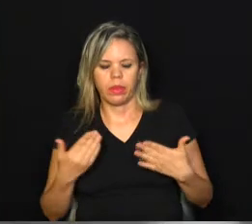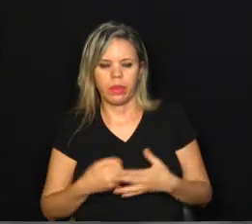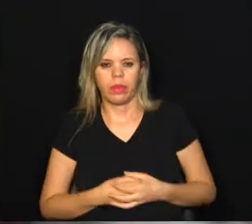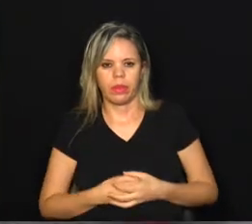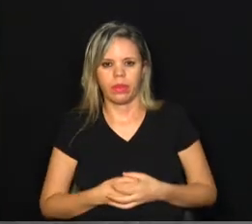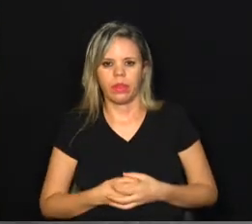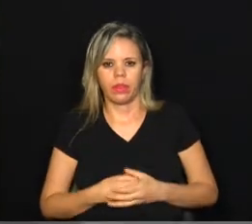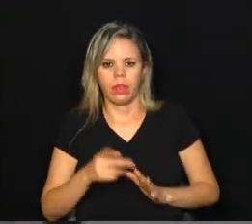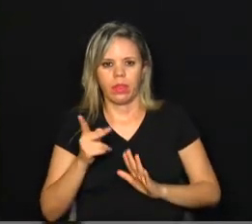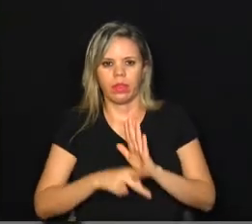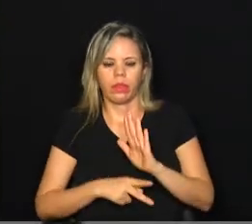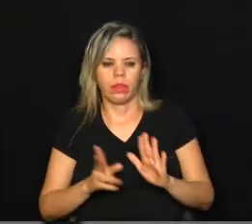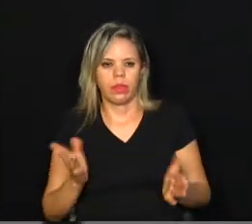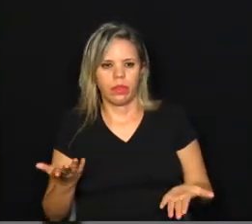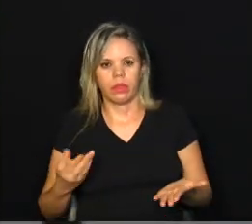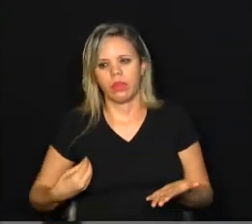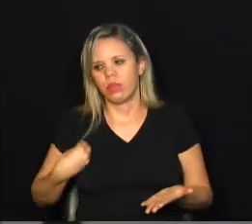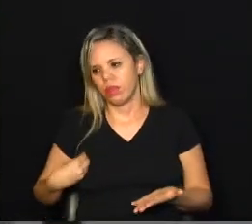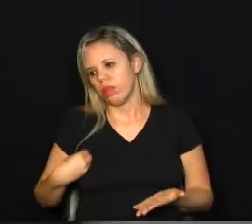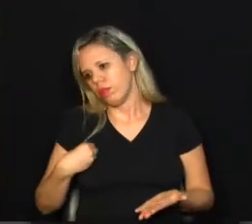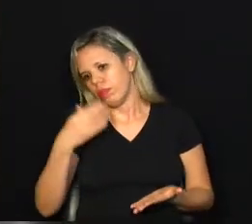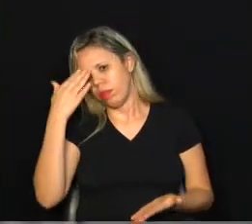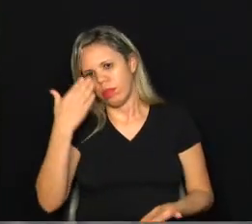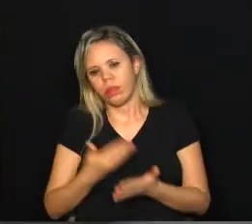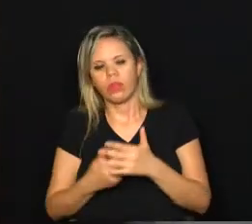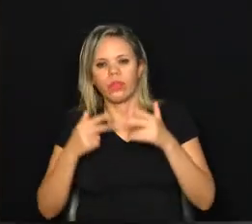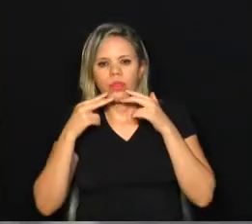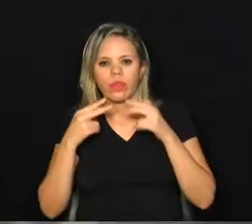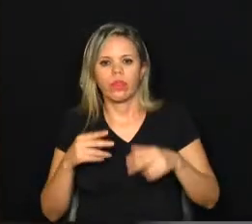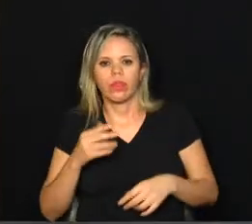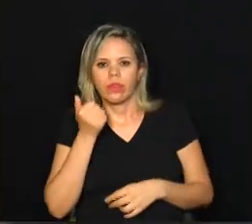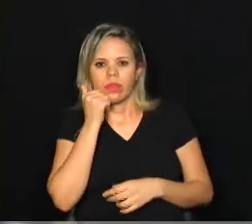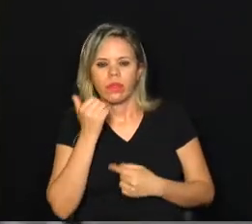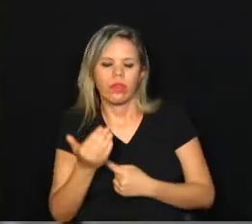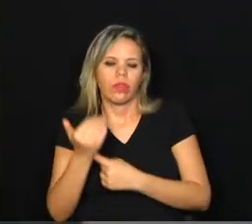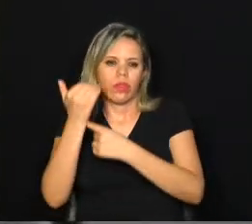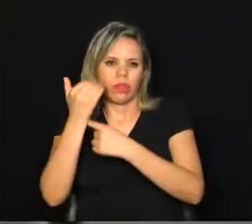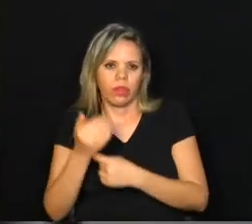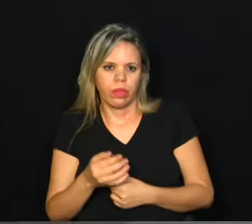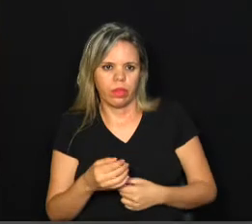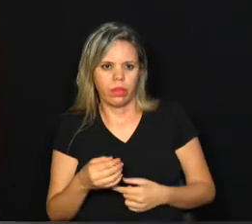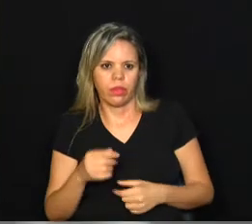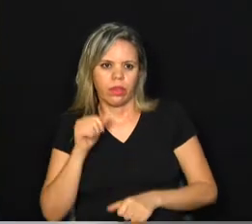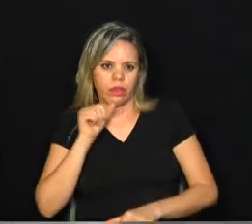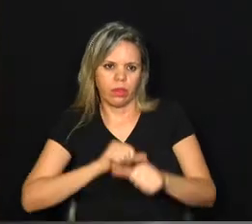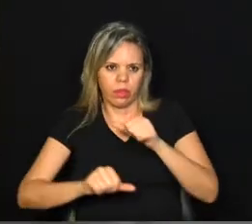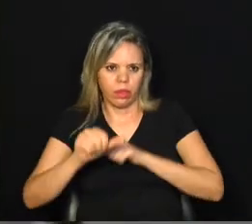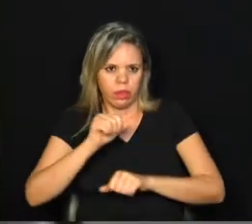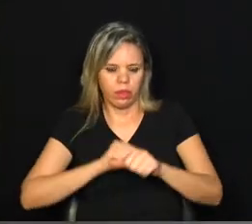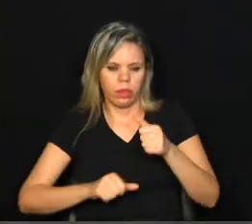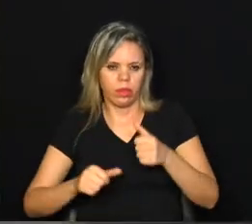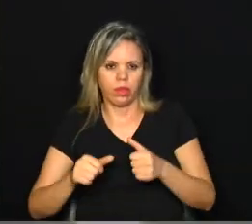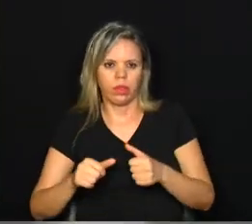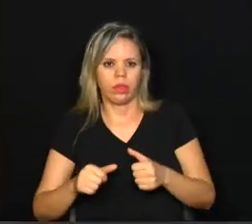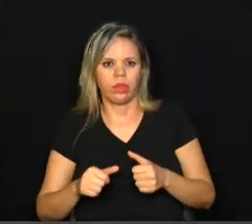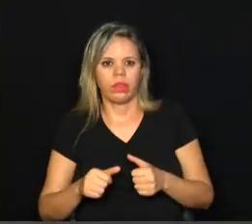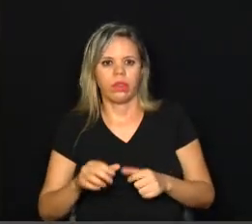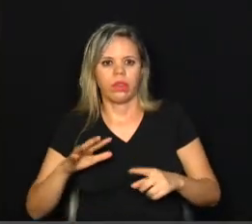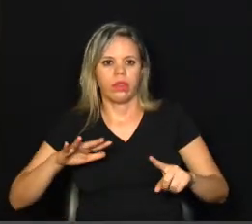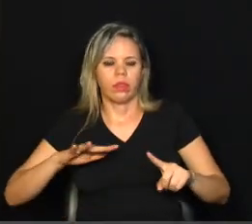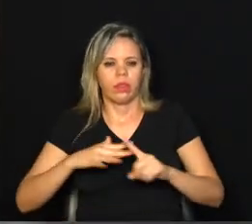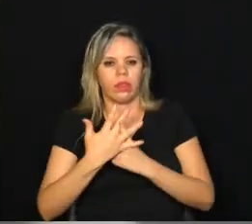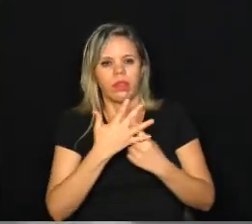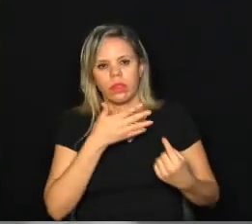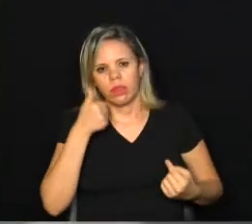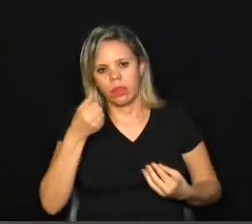o pano de fundo está em acreditar na inovação, na ciência, na tecnologia, sendo transformadora como elemento de cidadania, melhorar